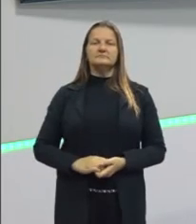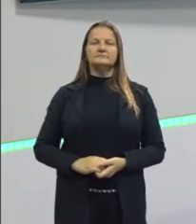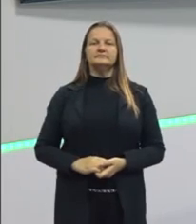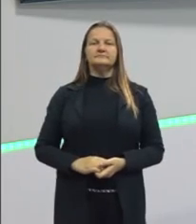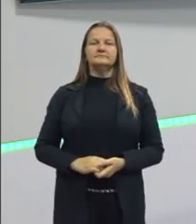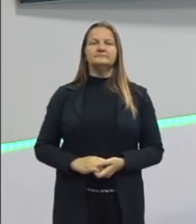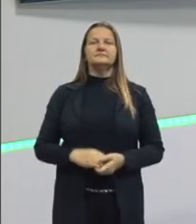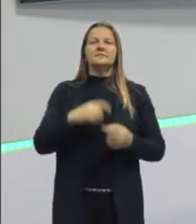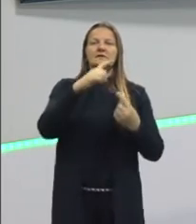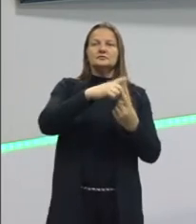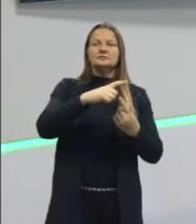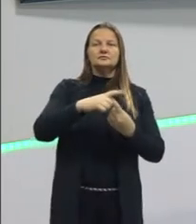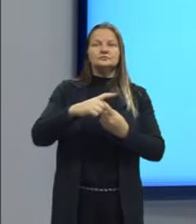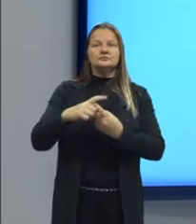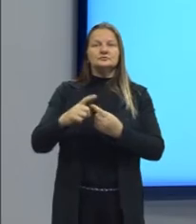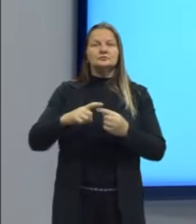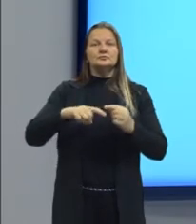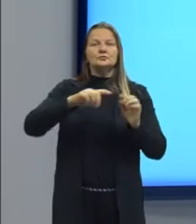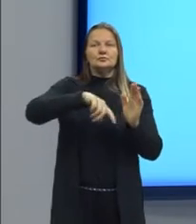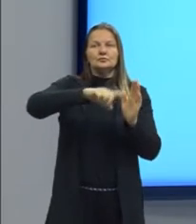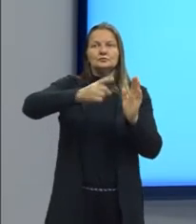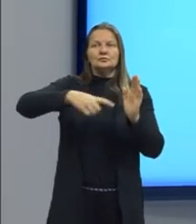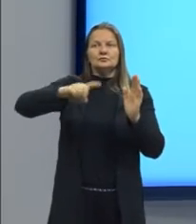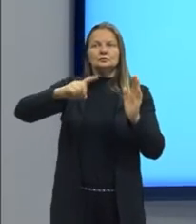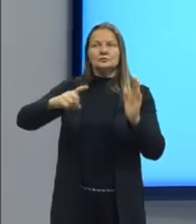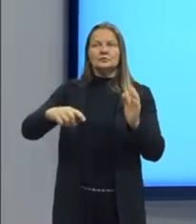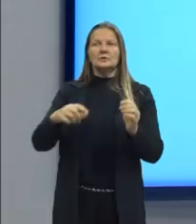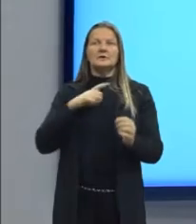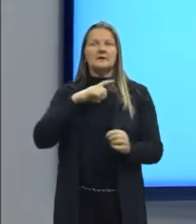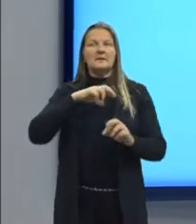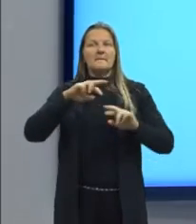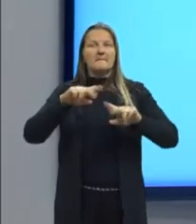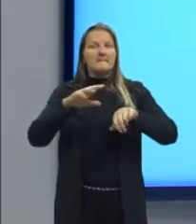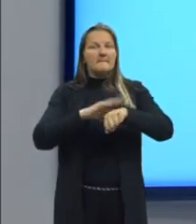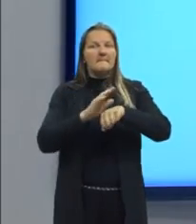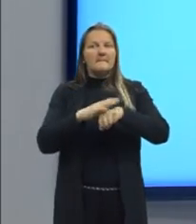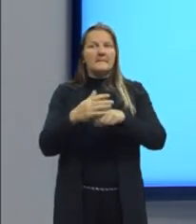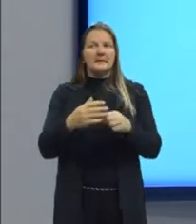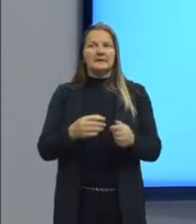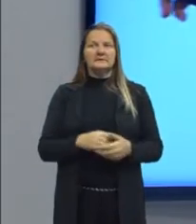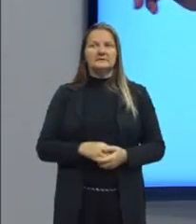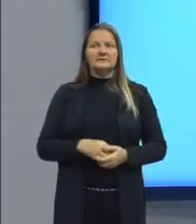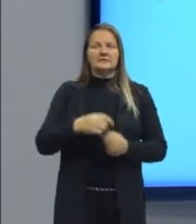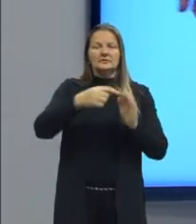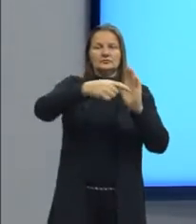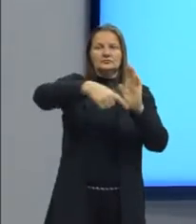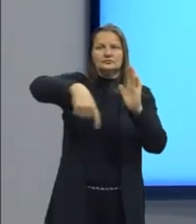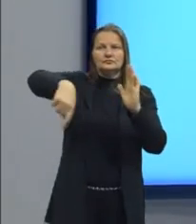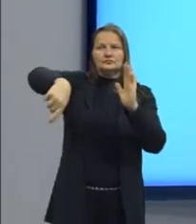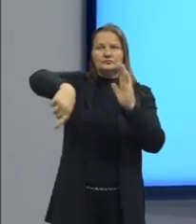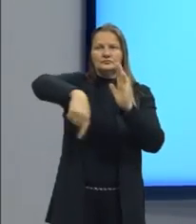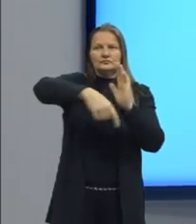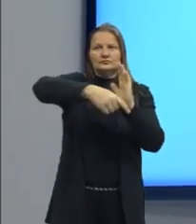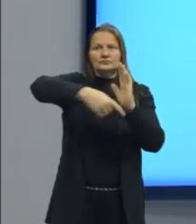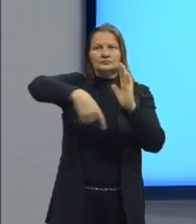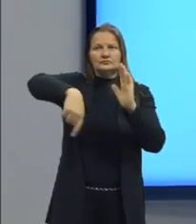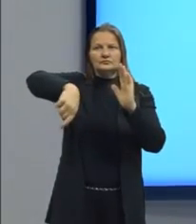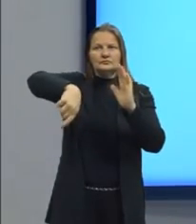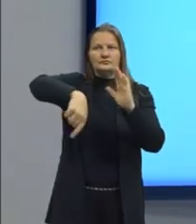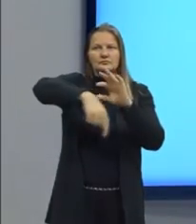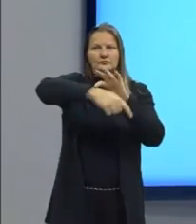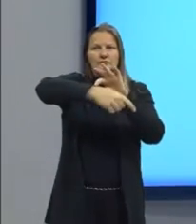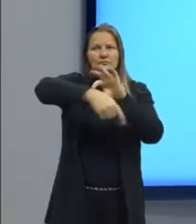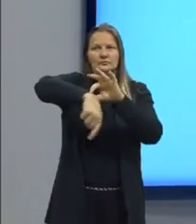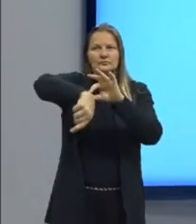então outros tipos de oscilação né Não só aqueles ó justamente o pêndulo né do relógio a gente tem